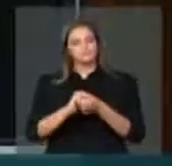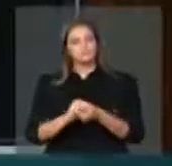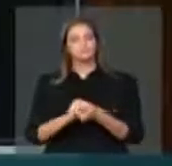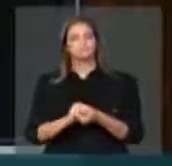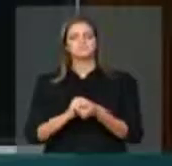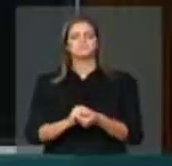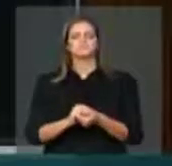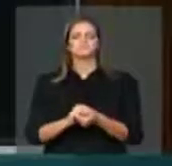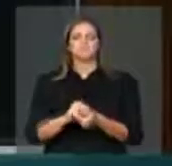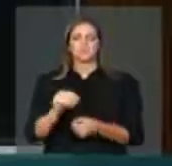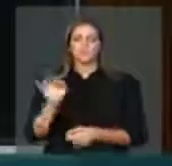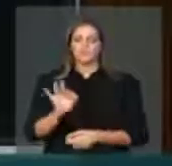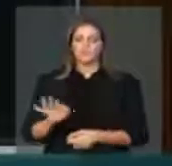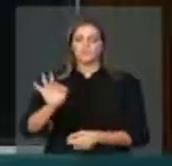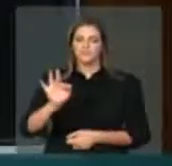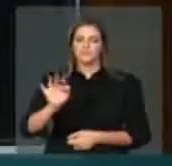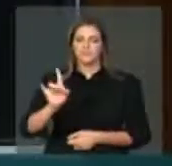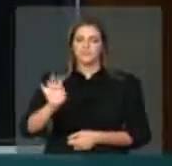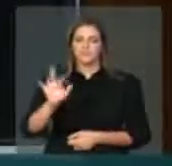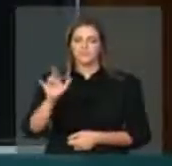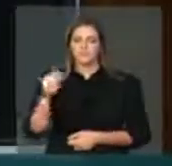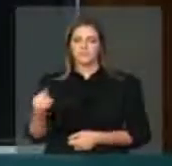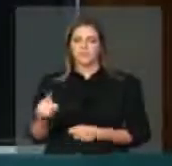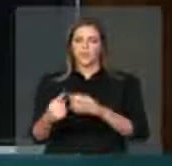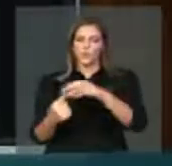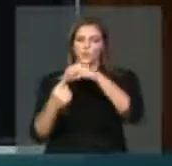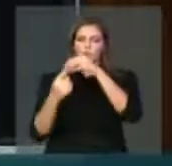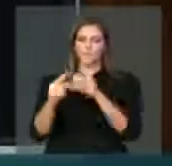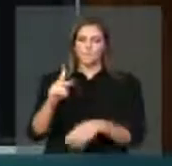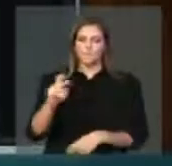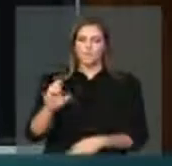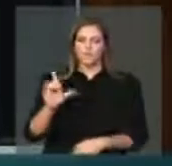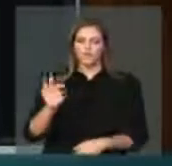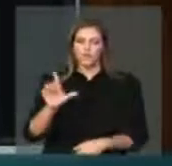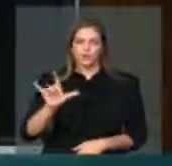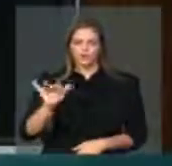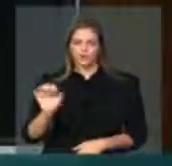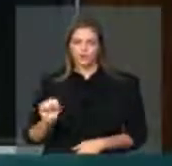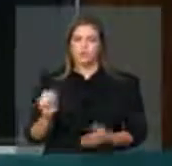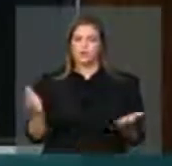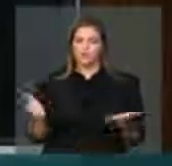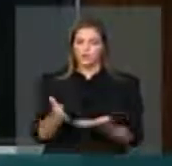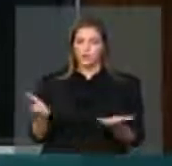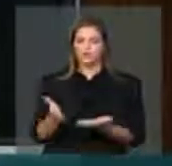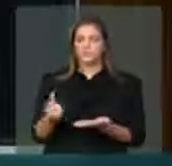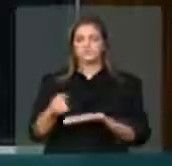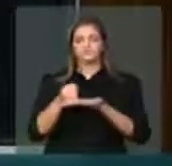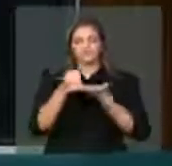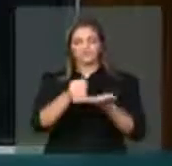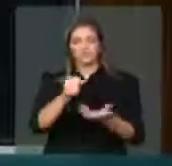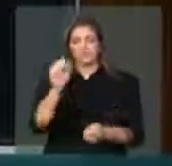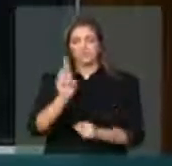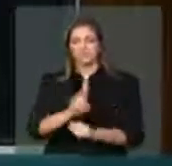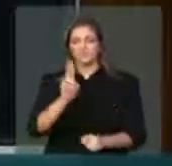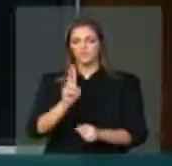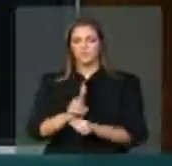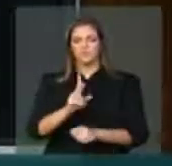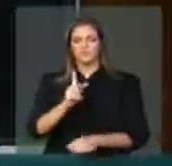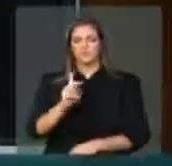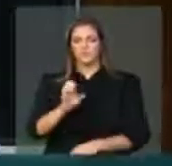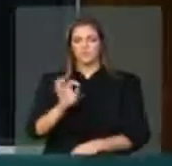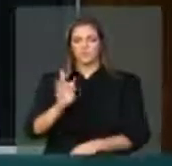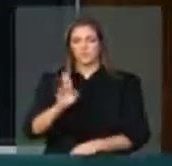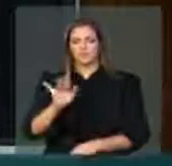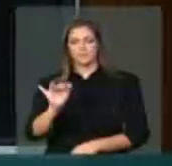manifestação que a Federação Única dos Petroleiros vem fazendo nesse momento de apoio, de defesa da